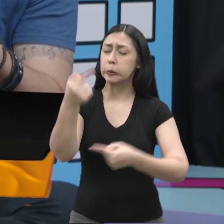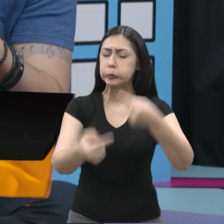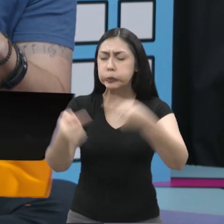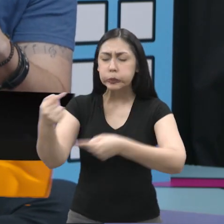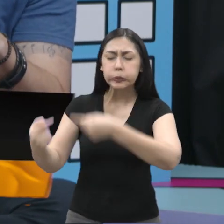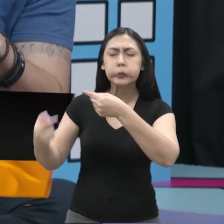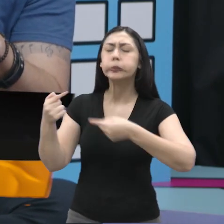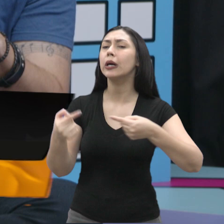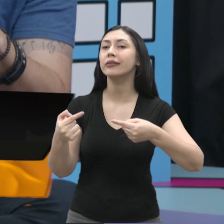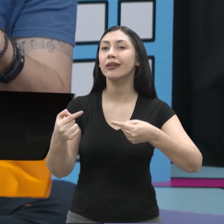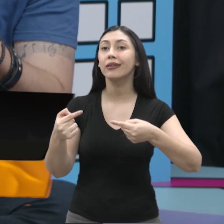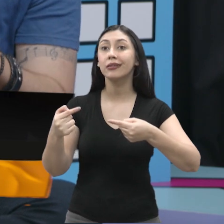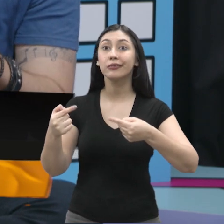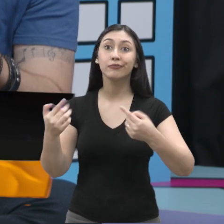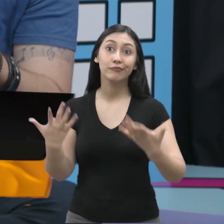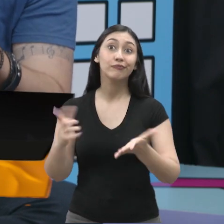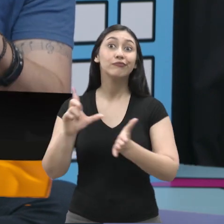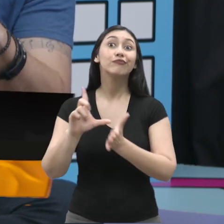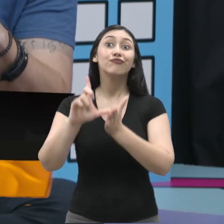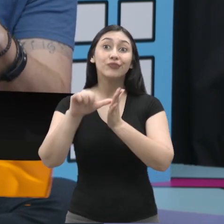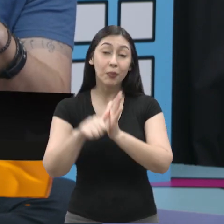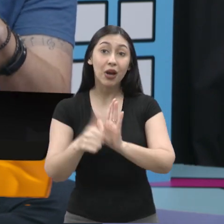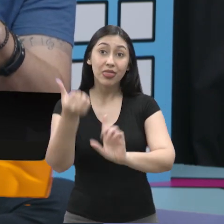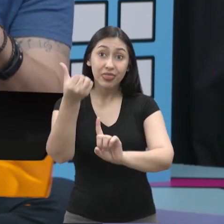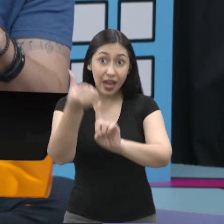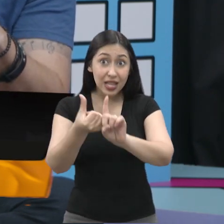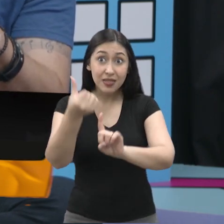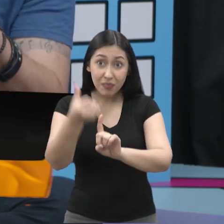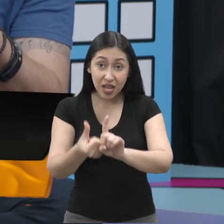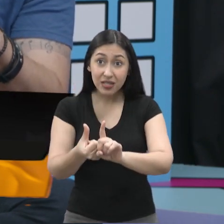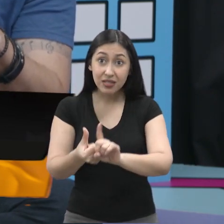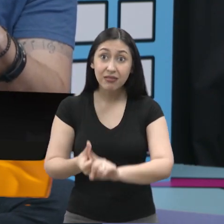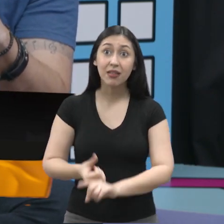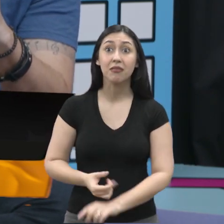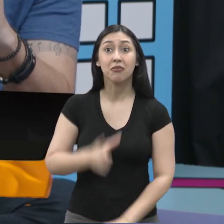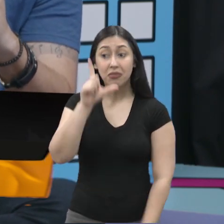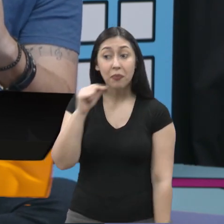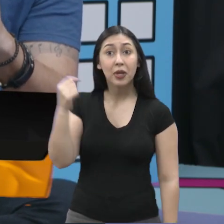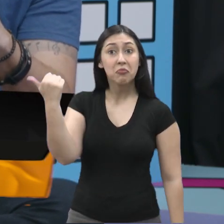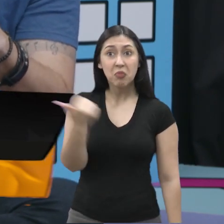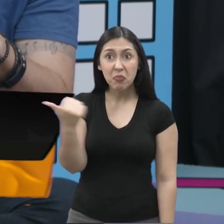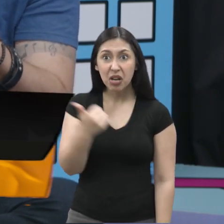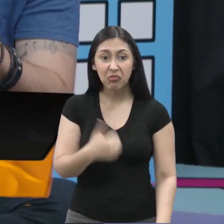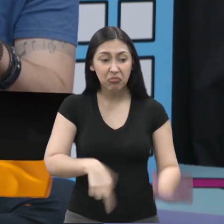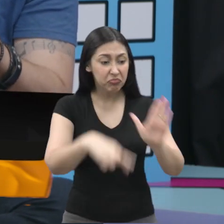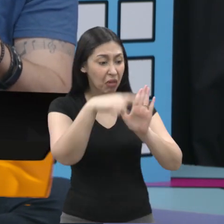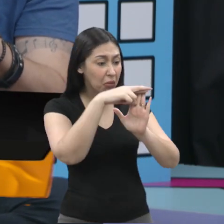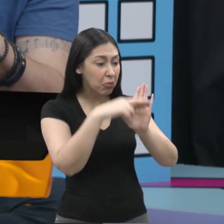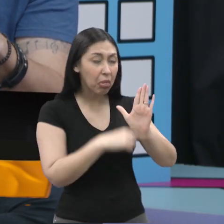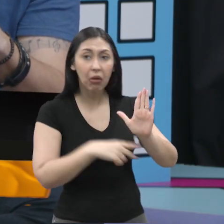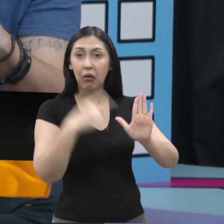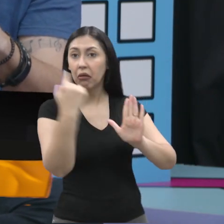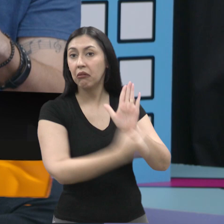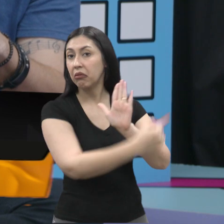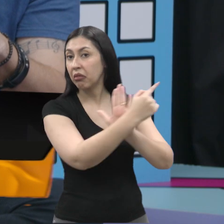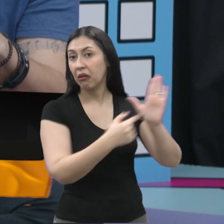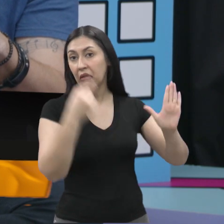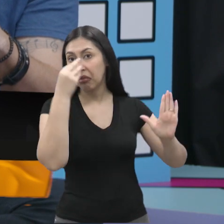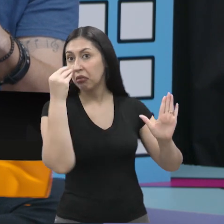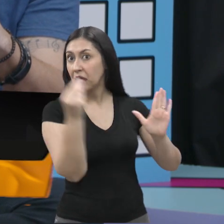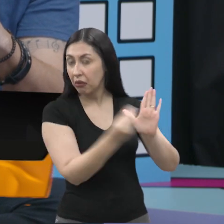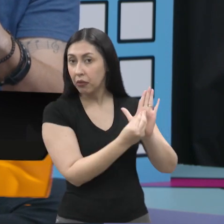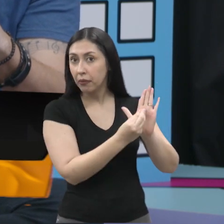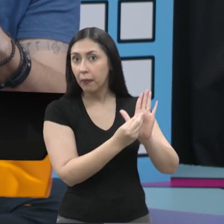ela foi dissolvida pelo então imperador Dom Pedro I 6 meses depois, em 12 de novembro. No ano seguinte, em